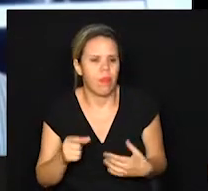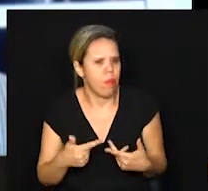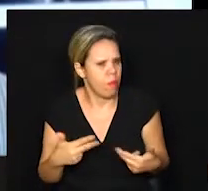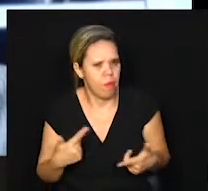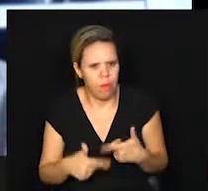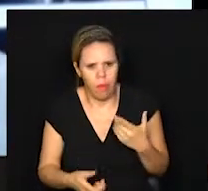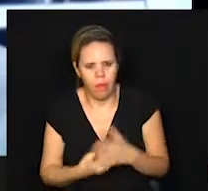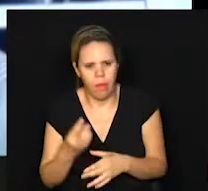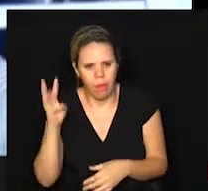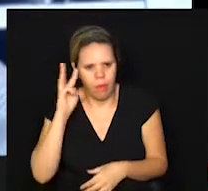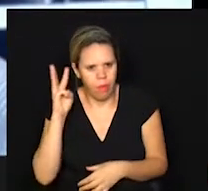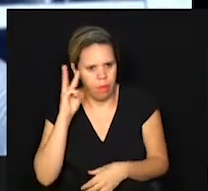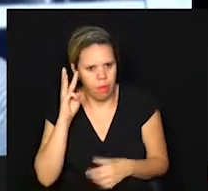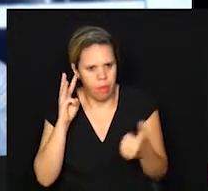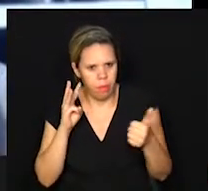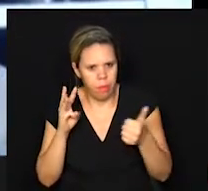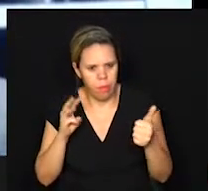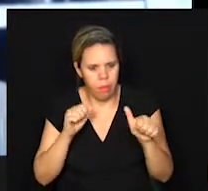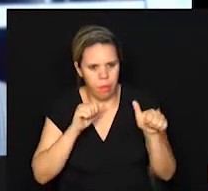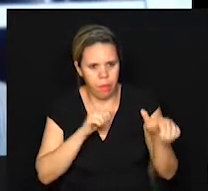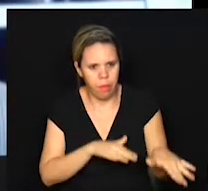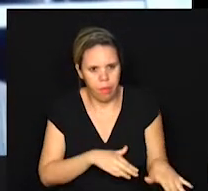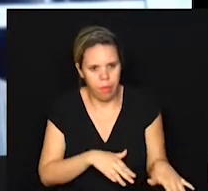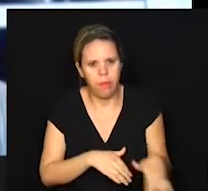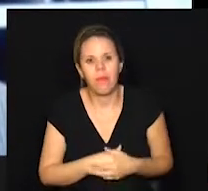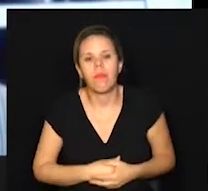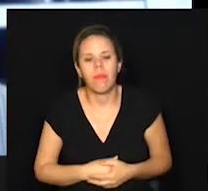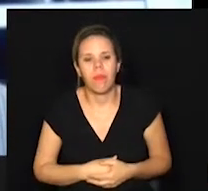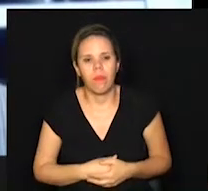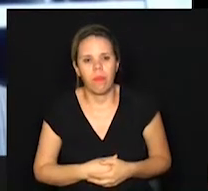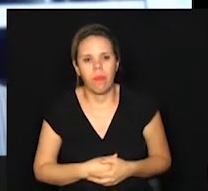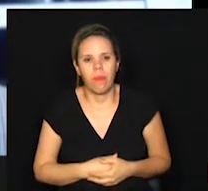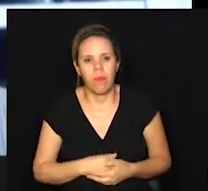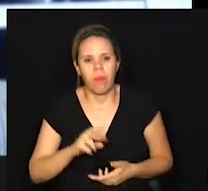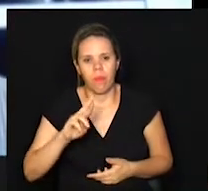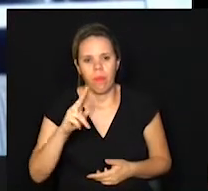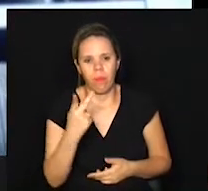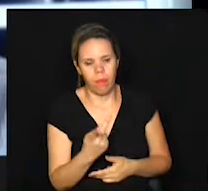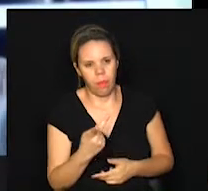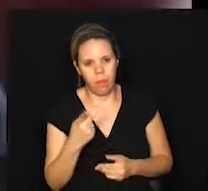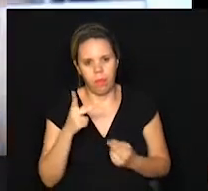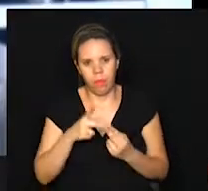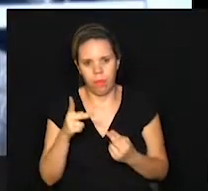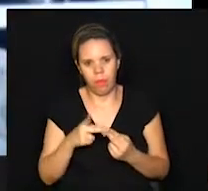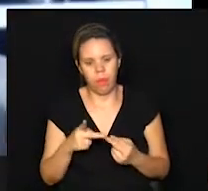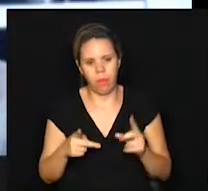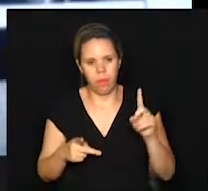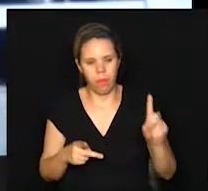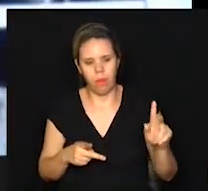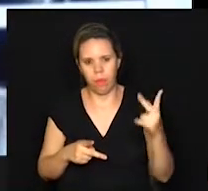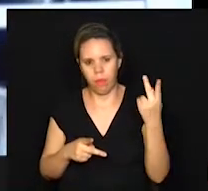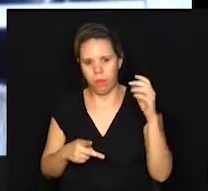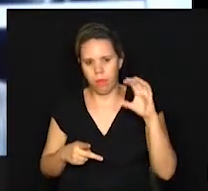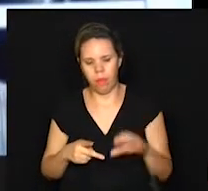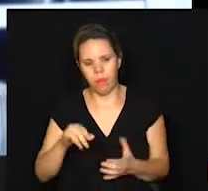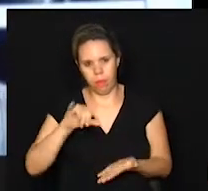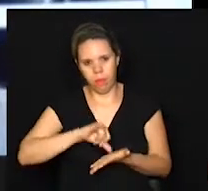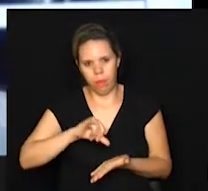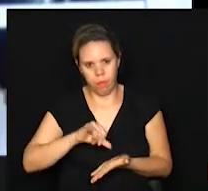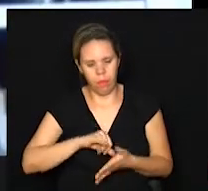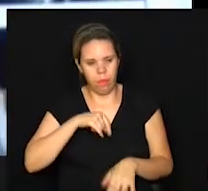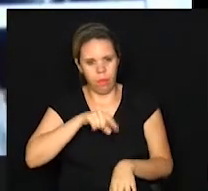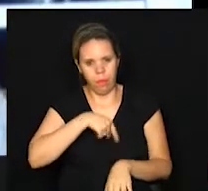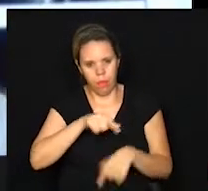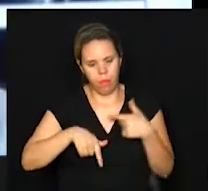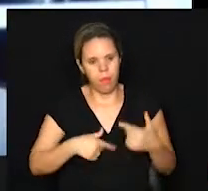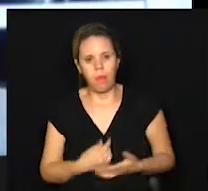Na terça-feira, no dia 1º de setembro, eu ligo no RH da Unip, que lá eles chamam de DH Central, Departamento de Horários,